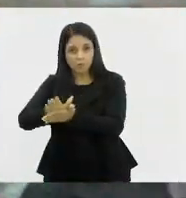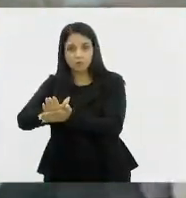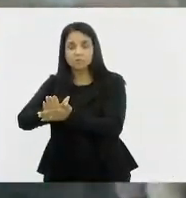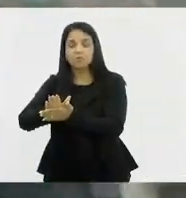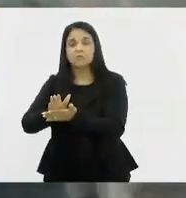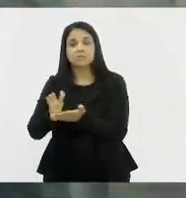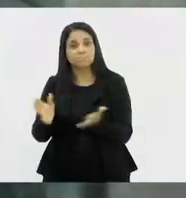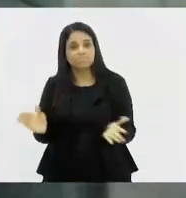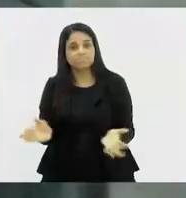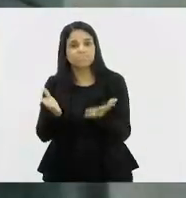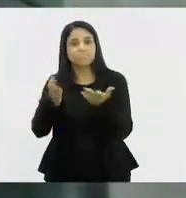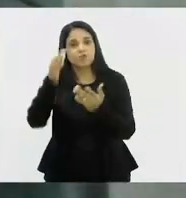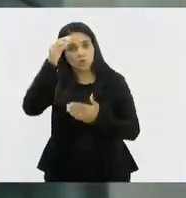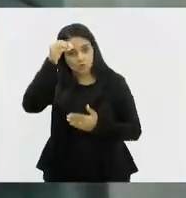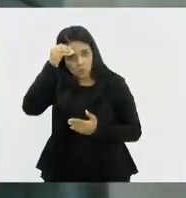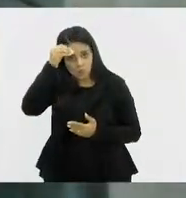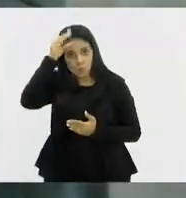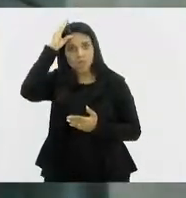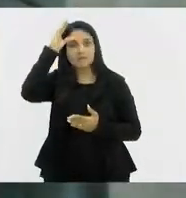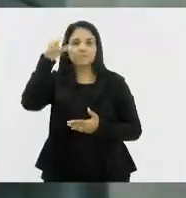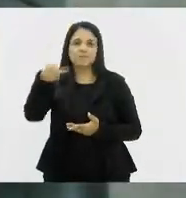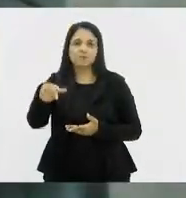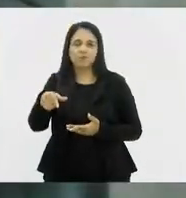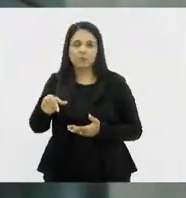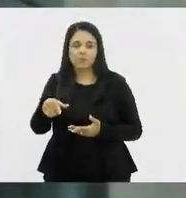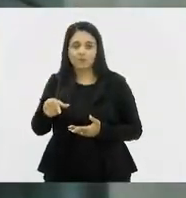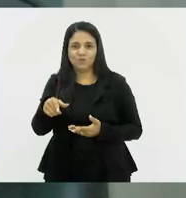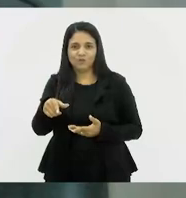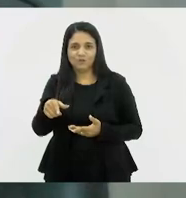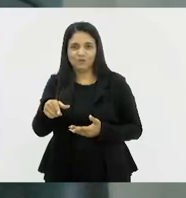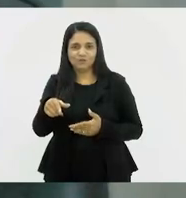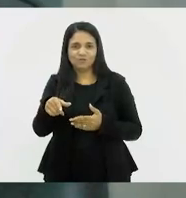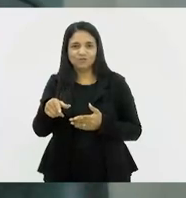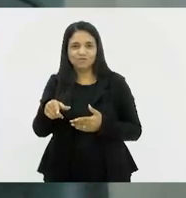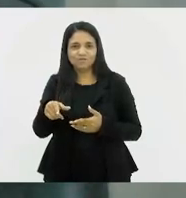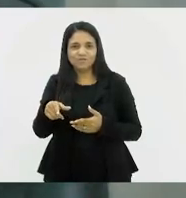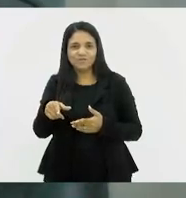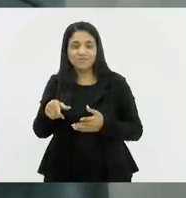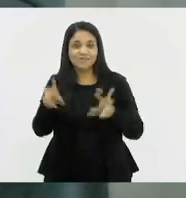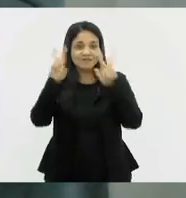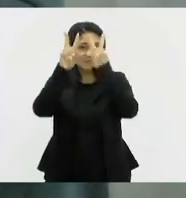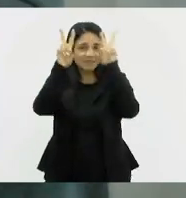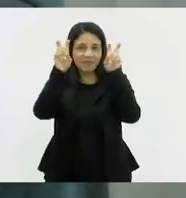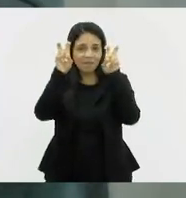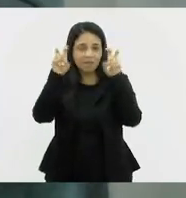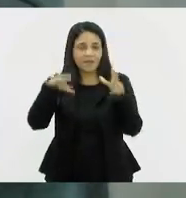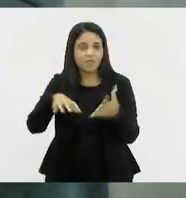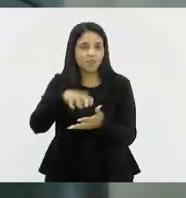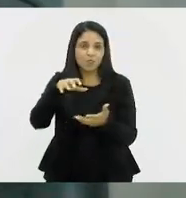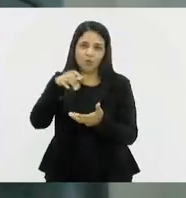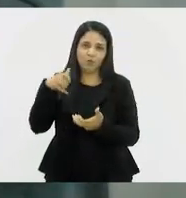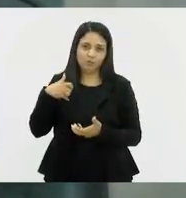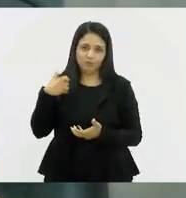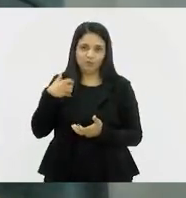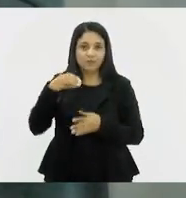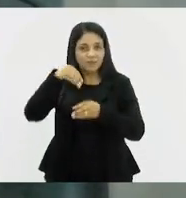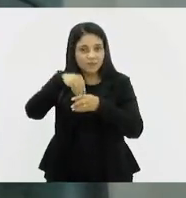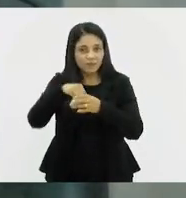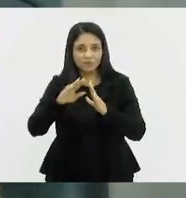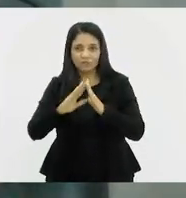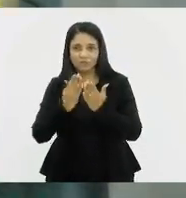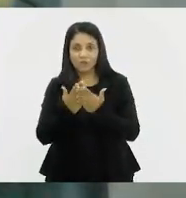conhecimentos sobre a matéria, quer dizer, sobre as pessoas idosas. Eu quero dizer a vocês que eu faço